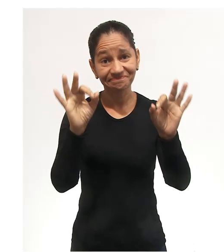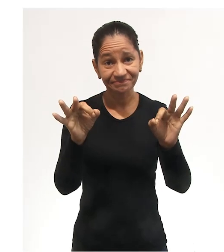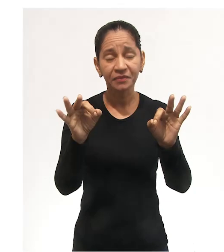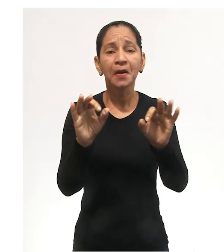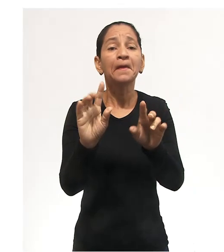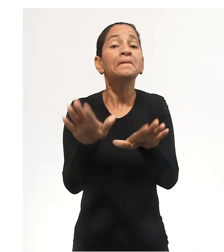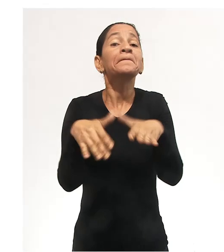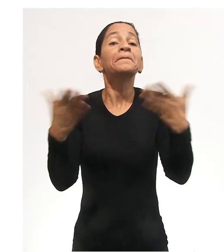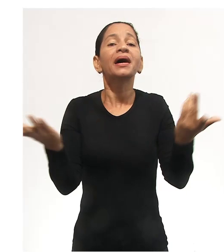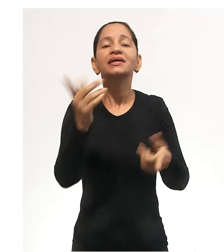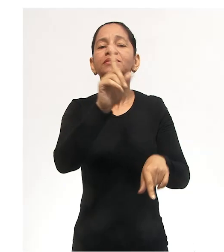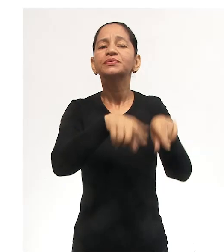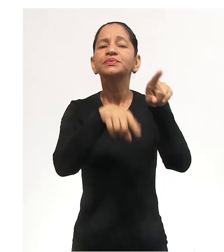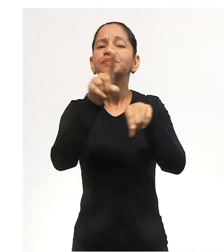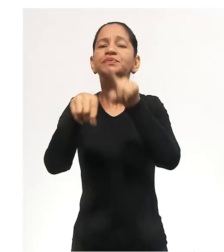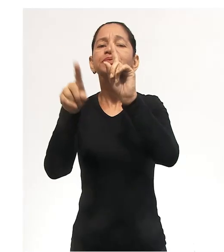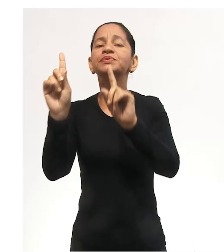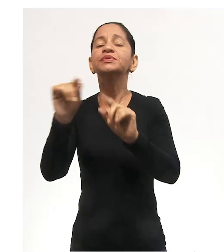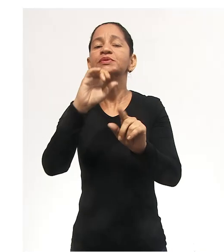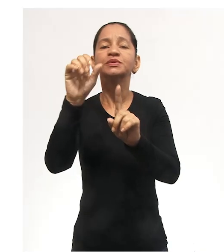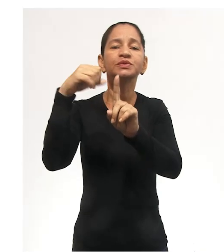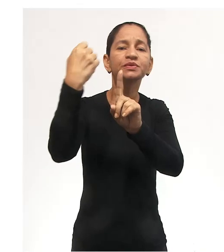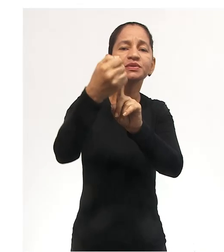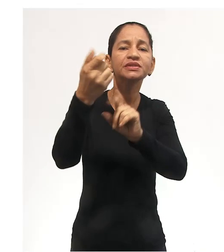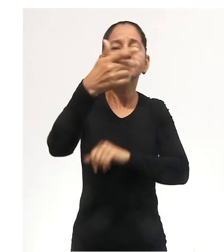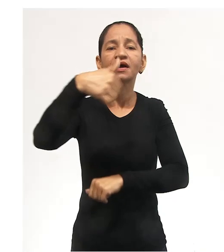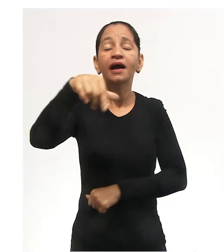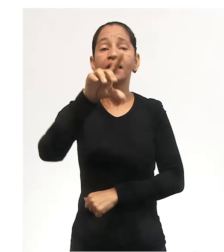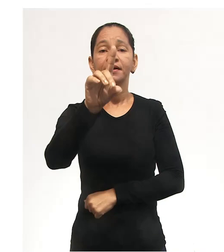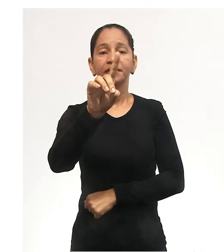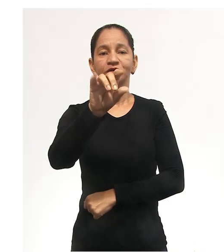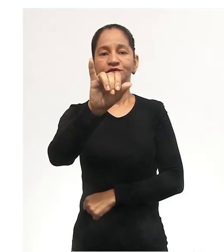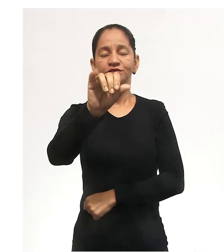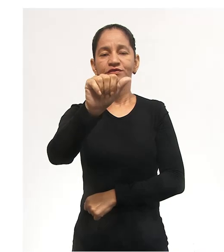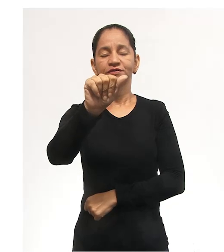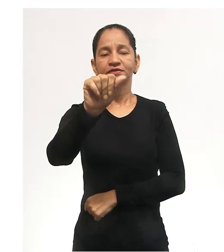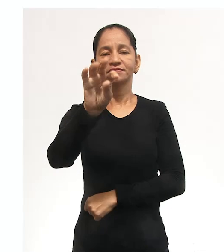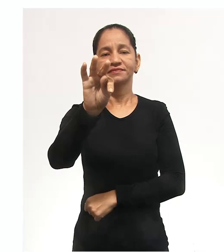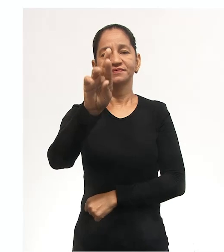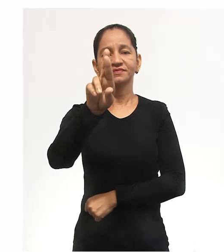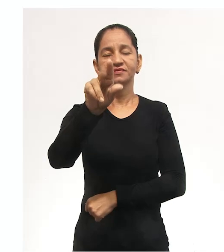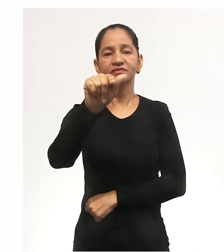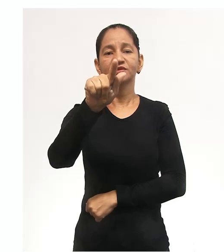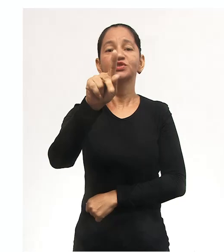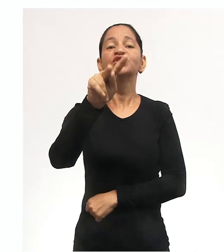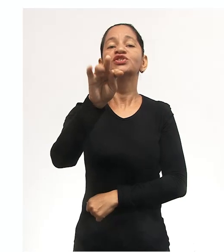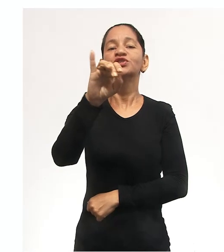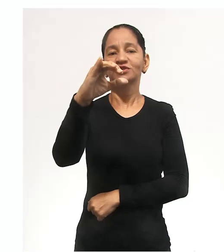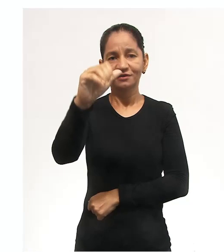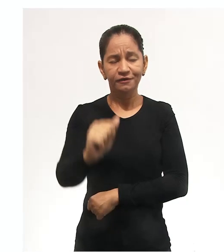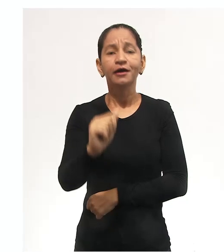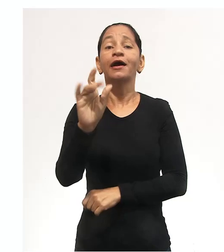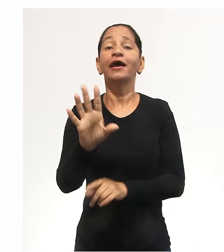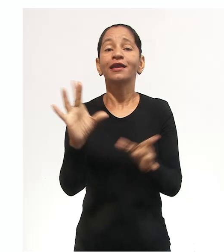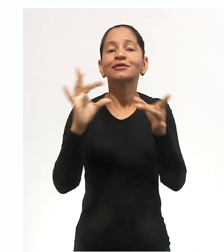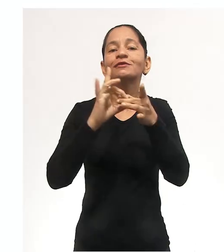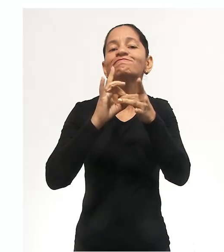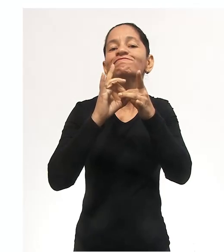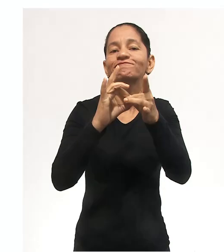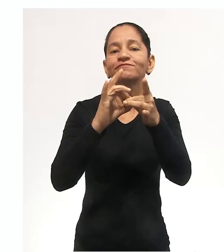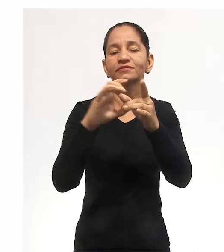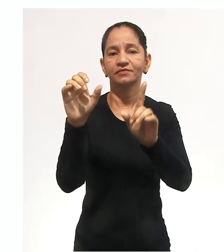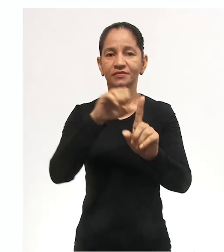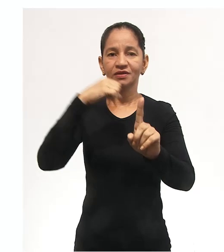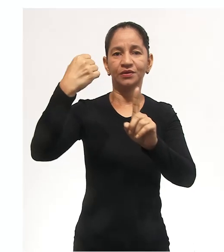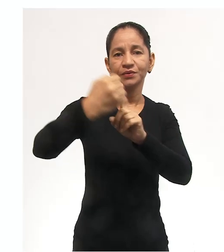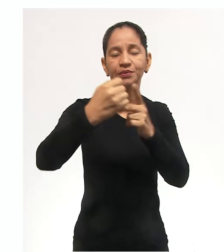variação social? Também chamada de diastrática, é a variação ligada à classe social, à